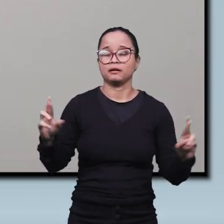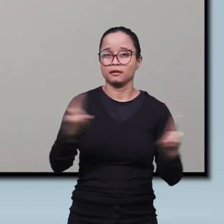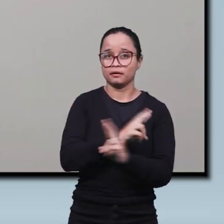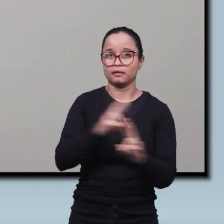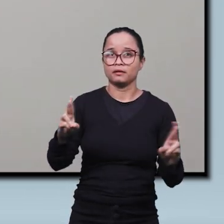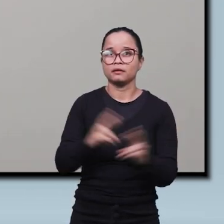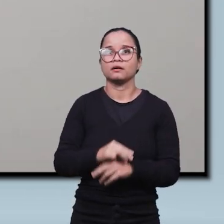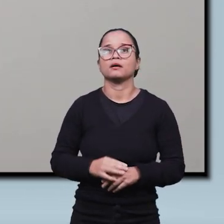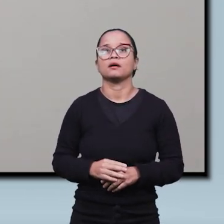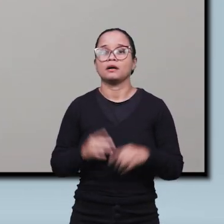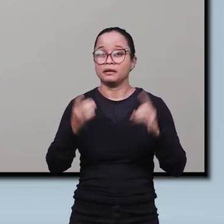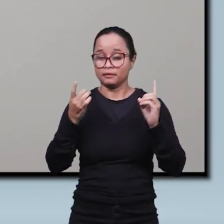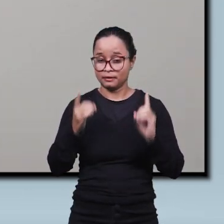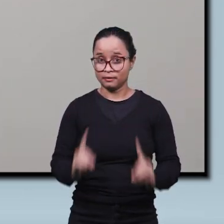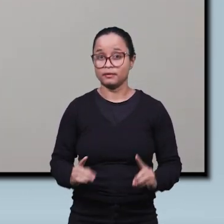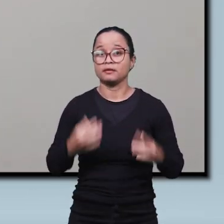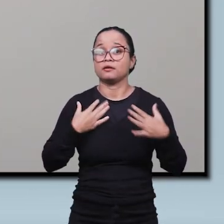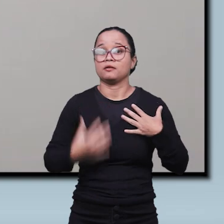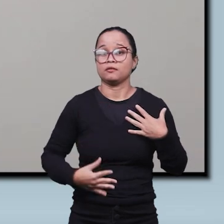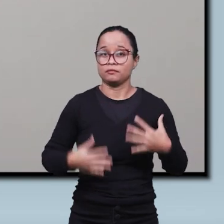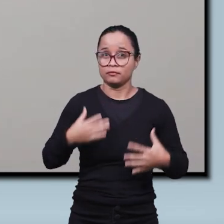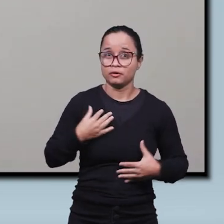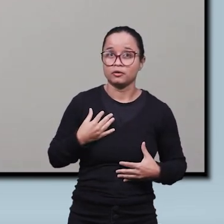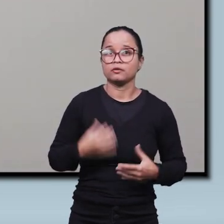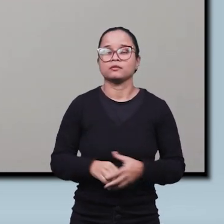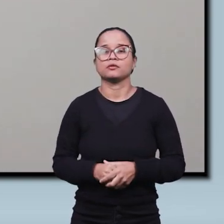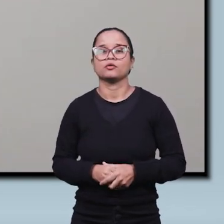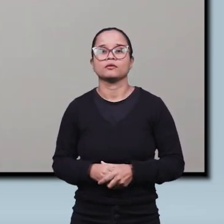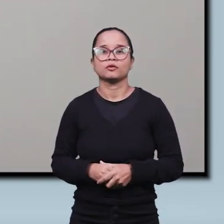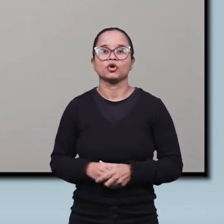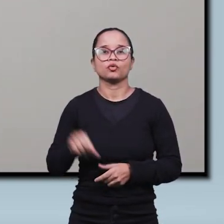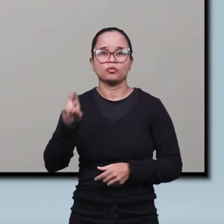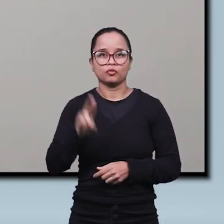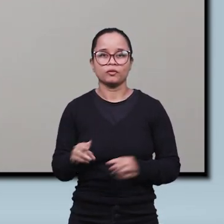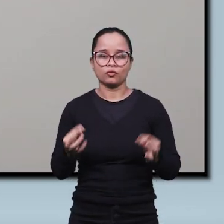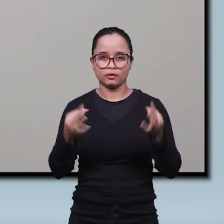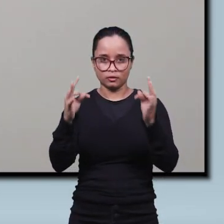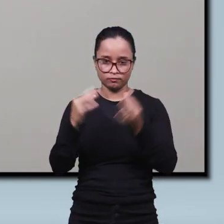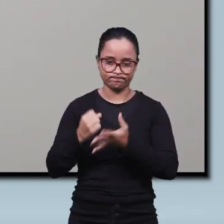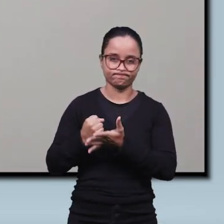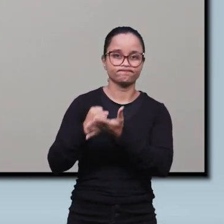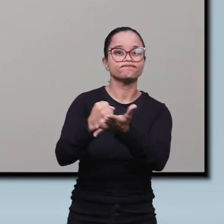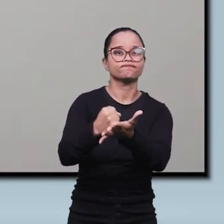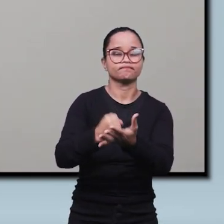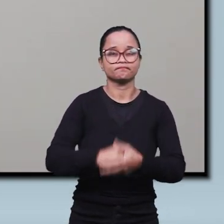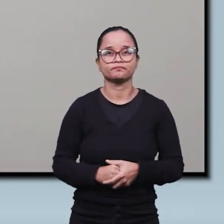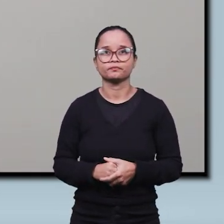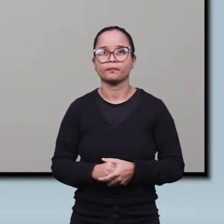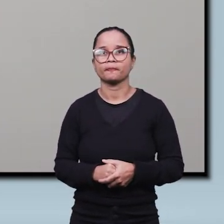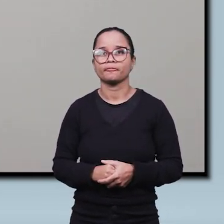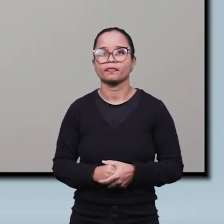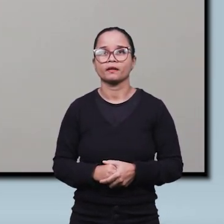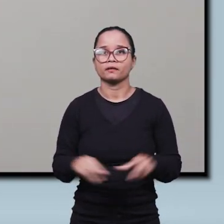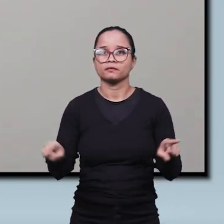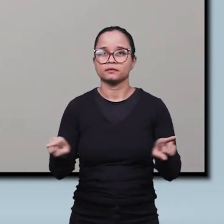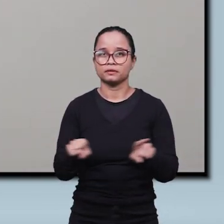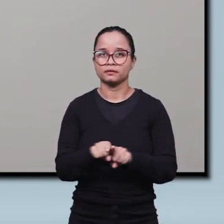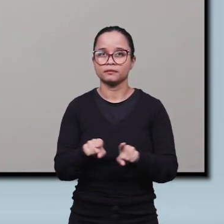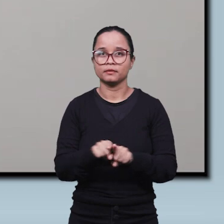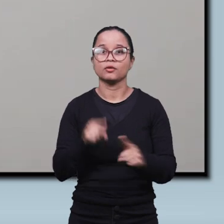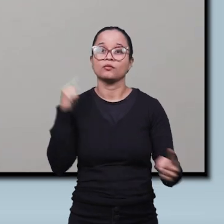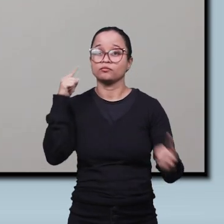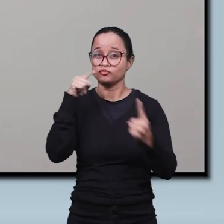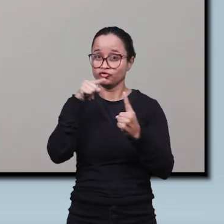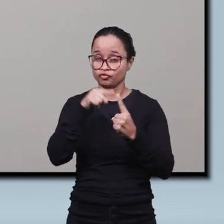às deficiências físico-motora, sobre os recursos de tecnologia assistiva, está no maior